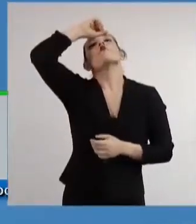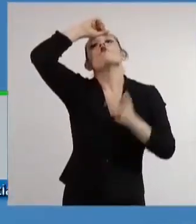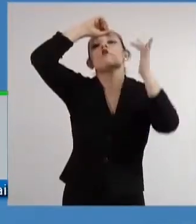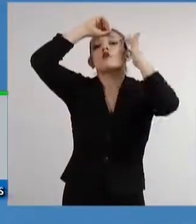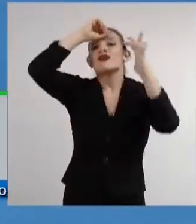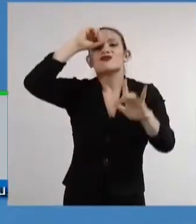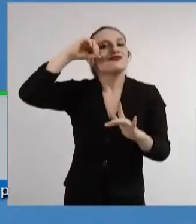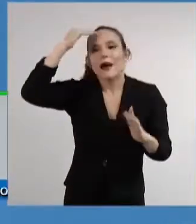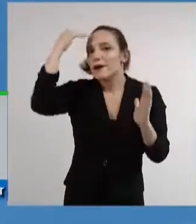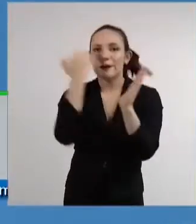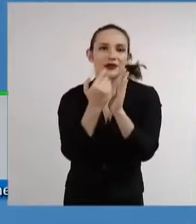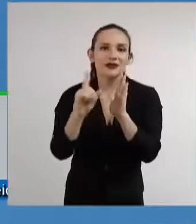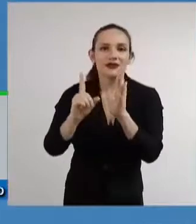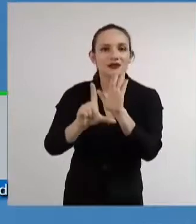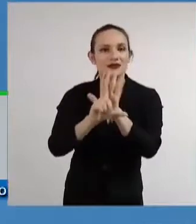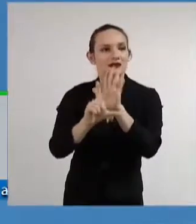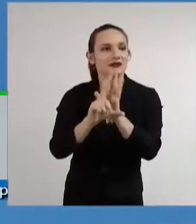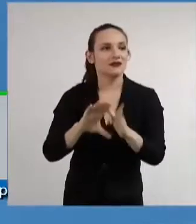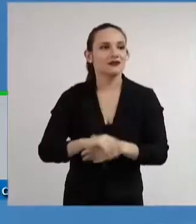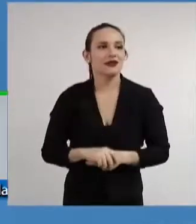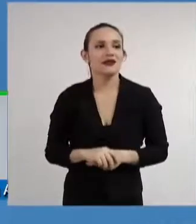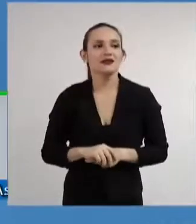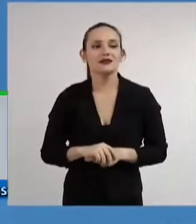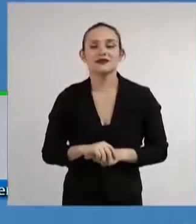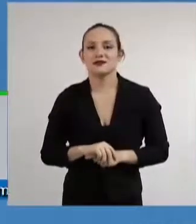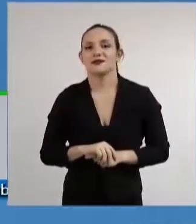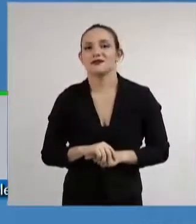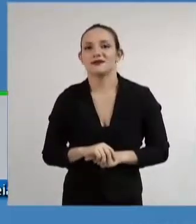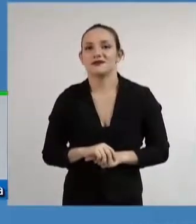as pessoas cumpram a lei. Não deixa.